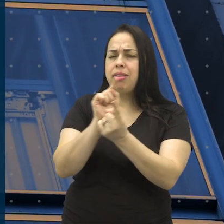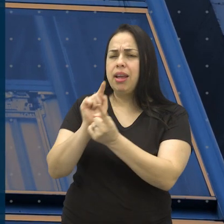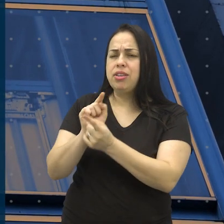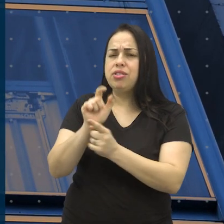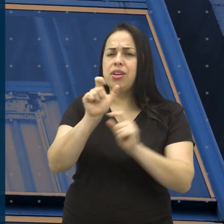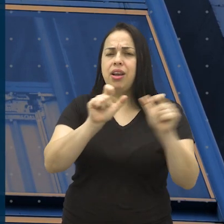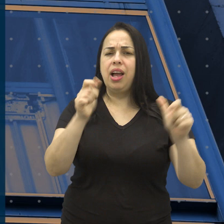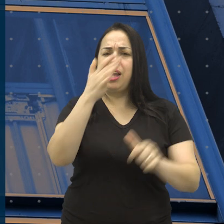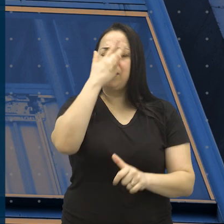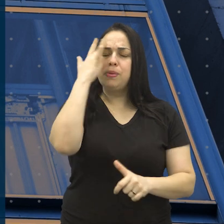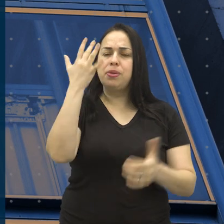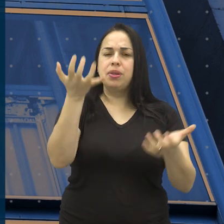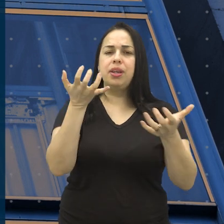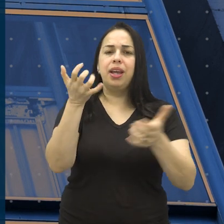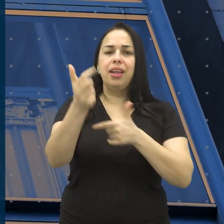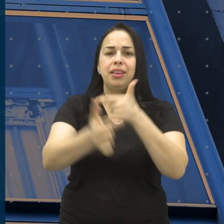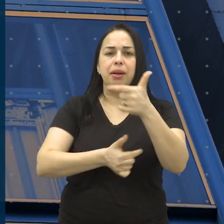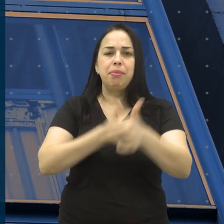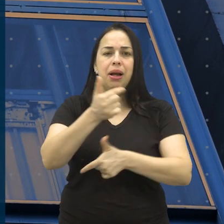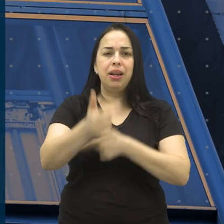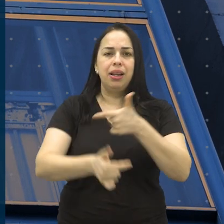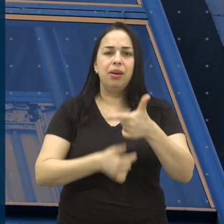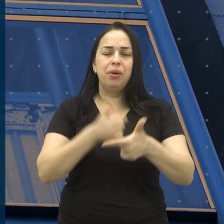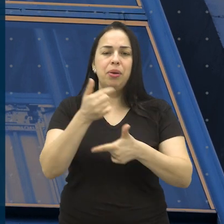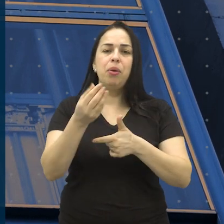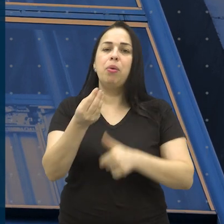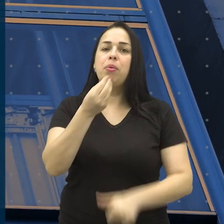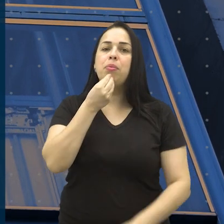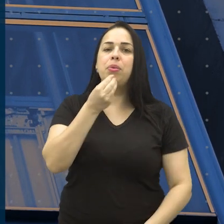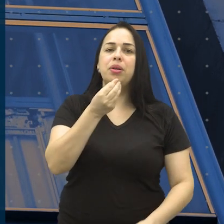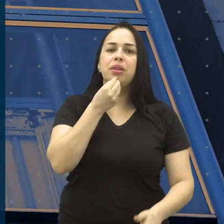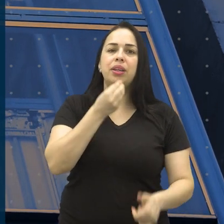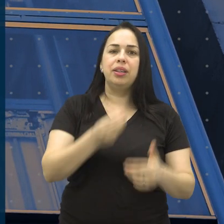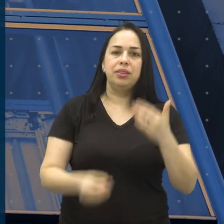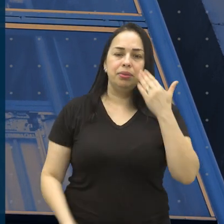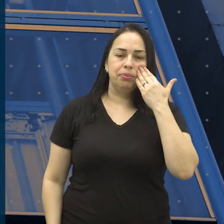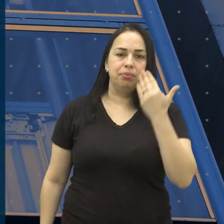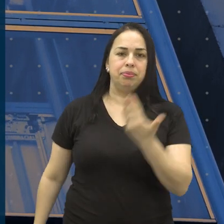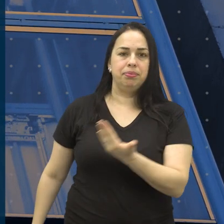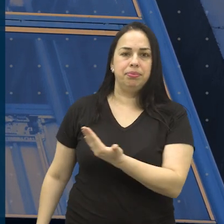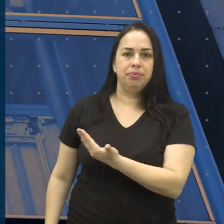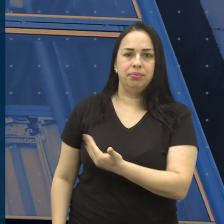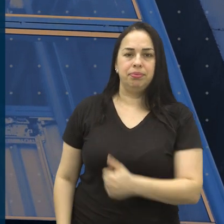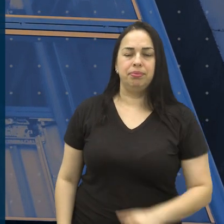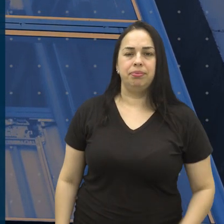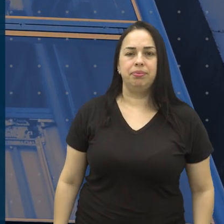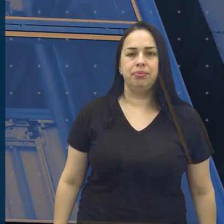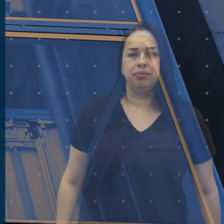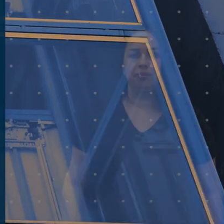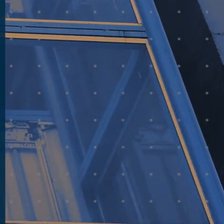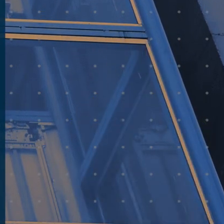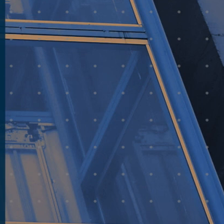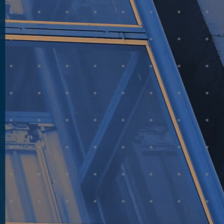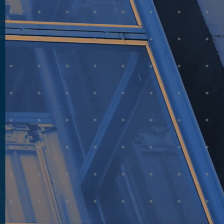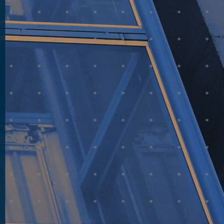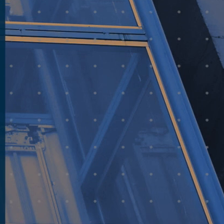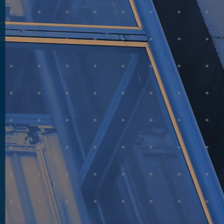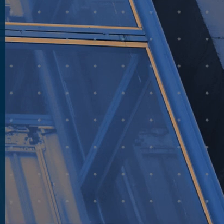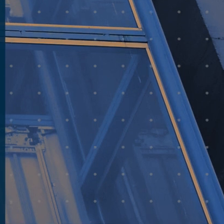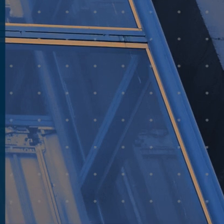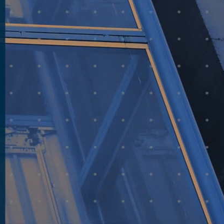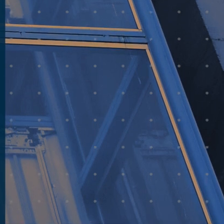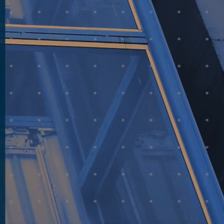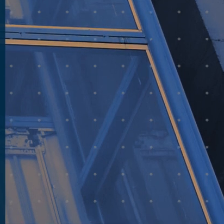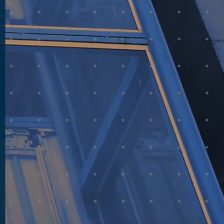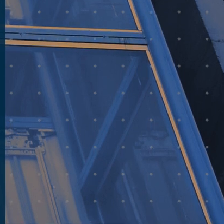O PAT, Posto de Atendimento ao Trabalhador de São José dos Campos, tem oportunidades de emprego para ajudante